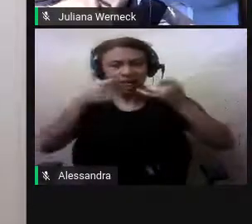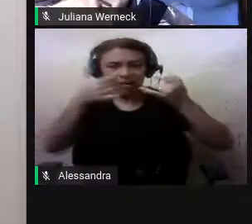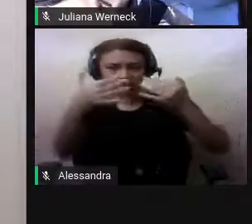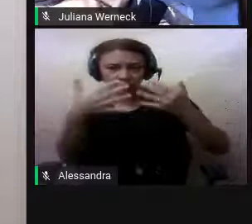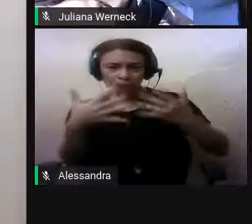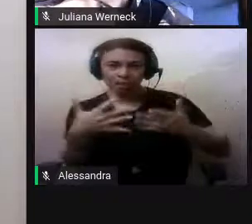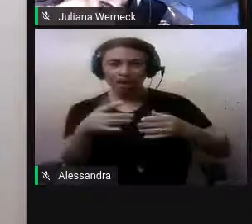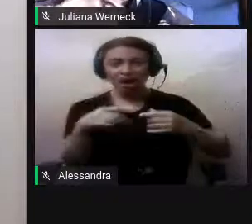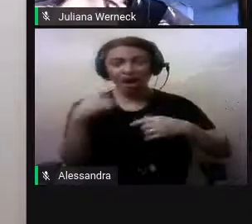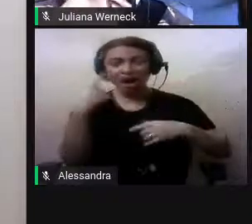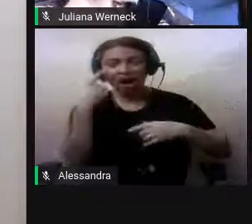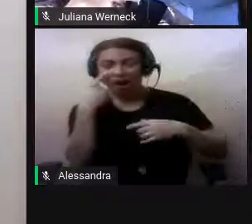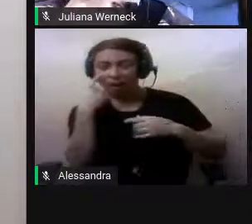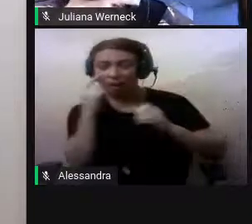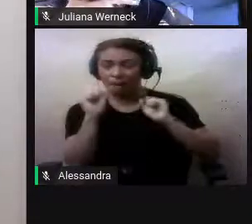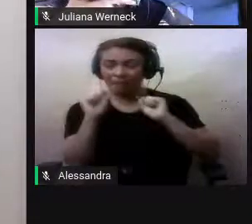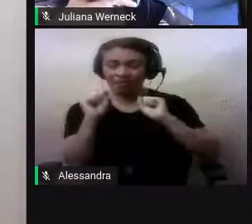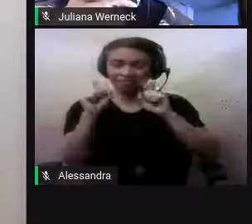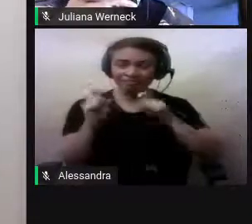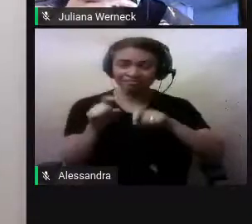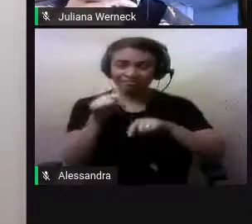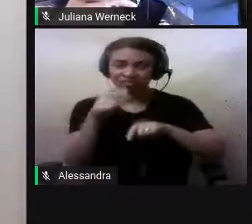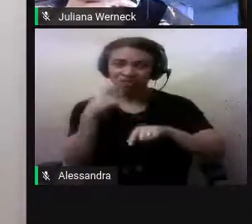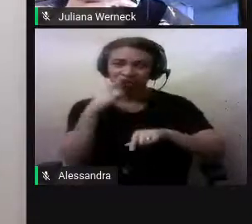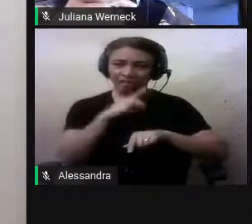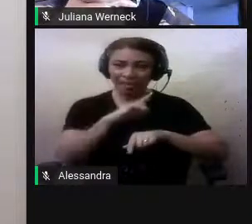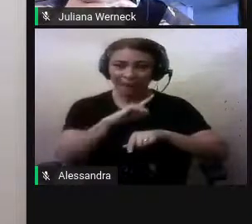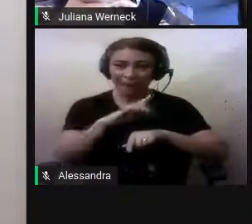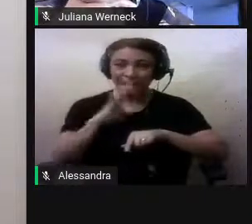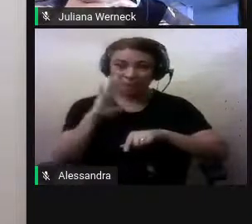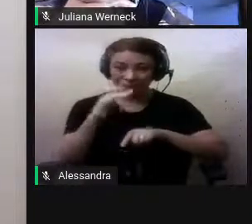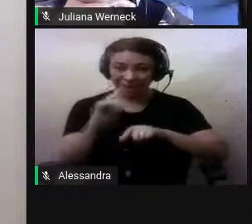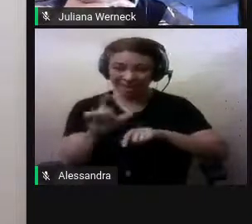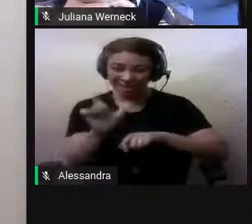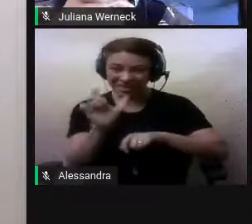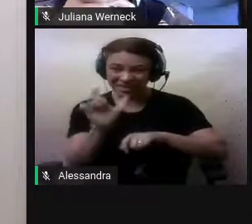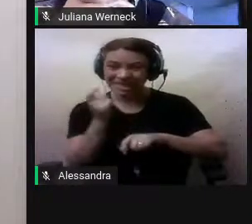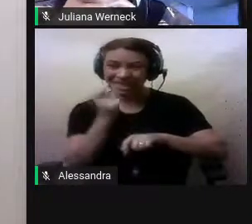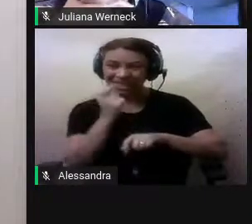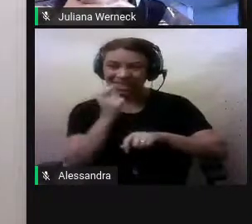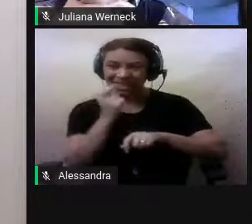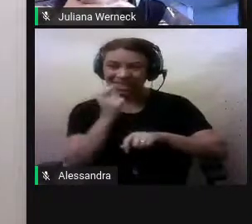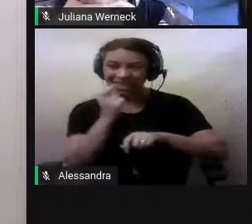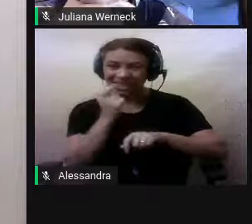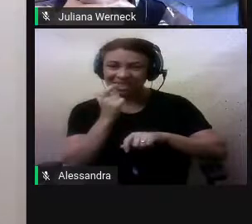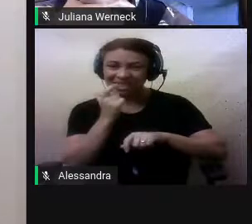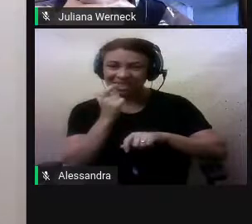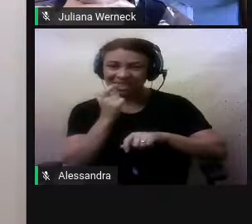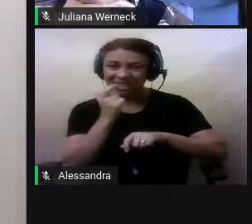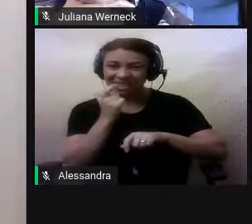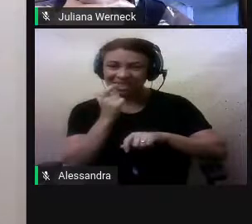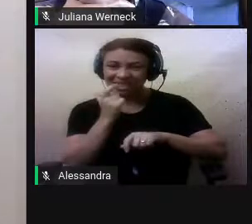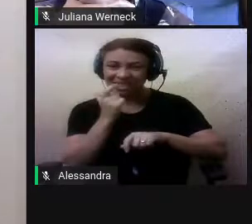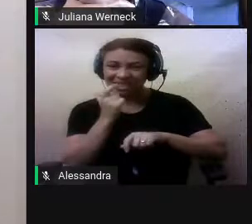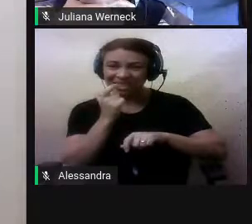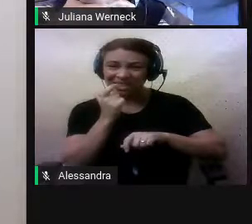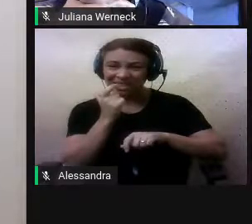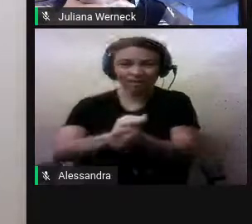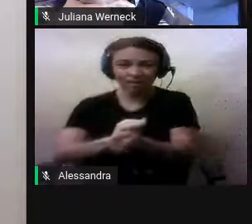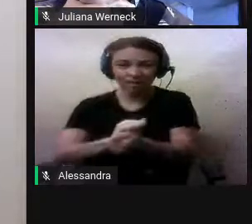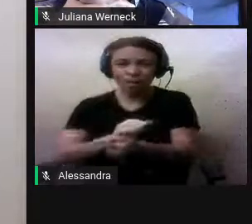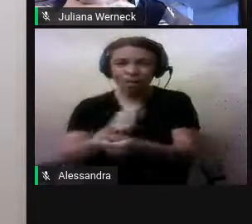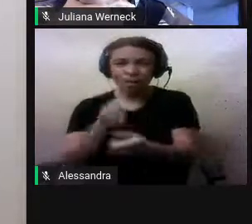falou assim, olha, pode até ser que você consiga. Mas para tirar a carteira, você precisa de um carro adaptado. Esse carro vai precisar